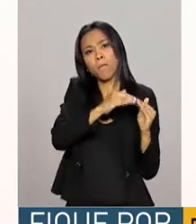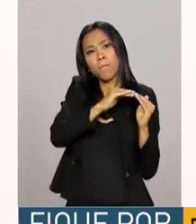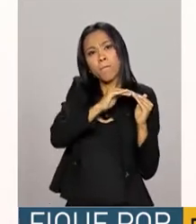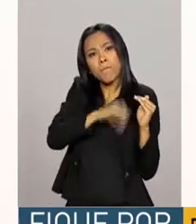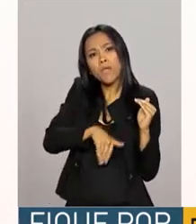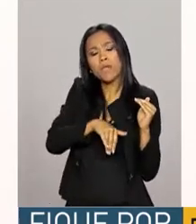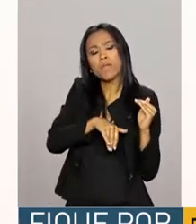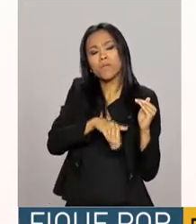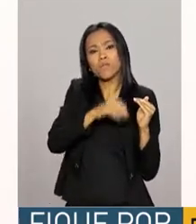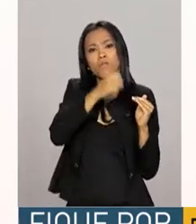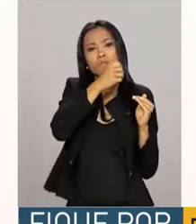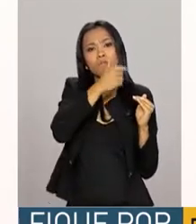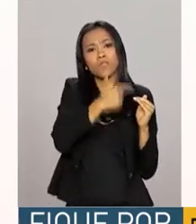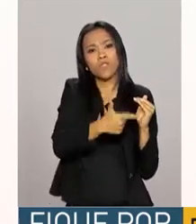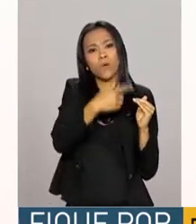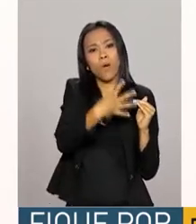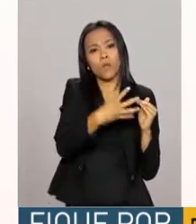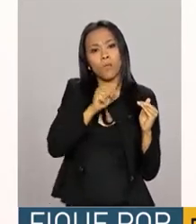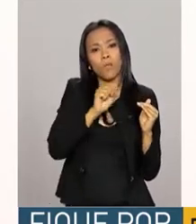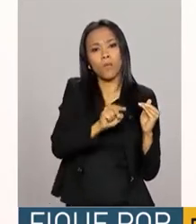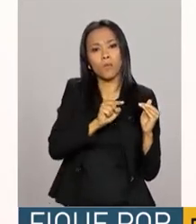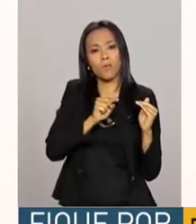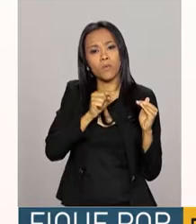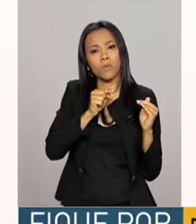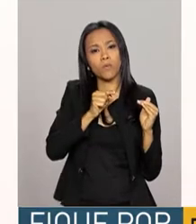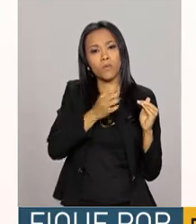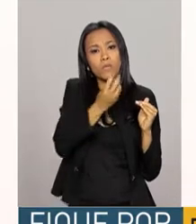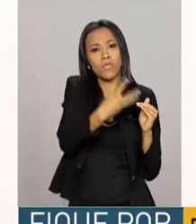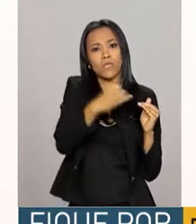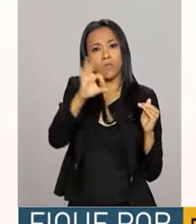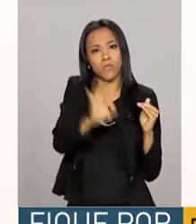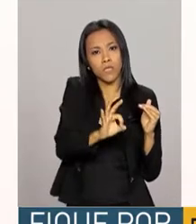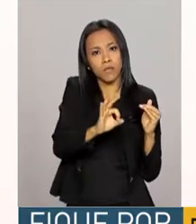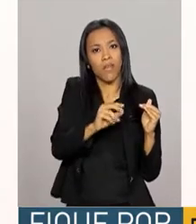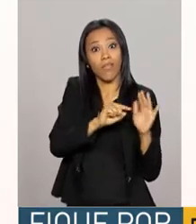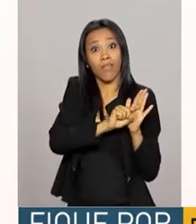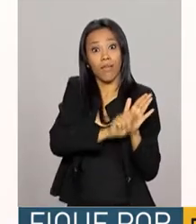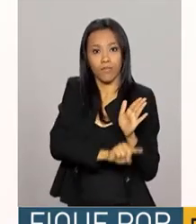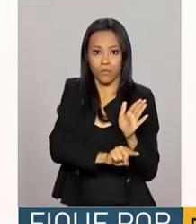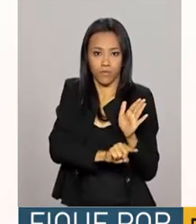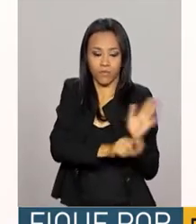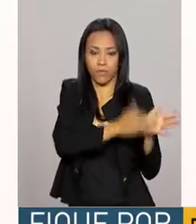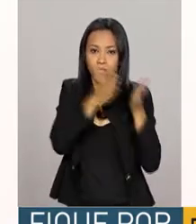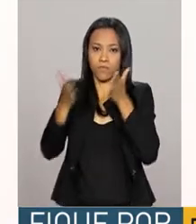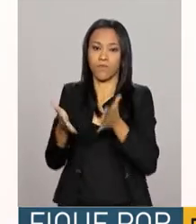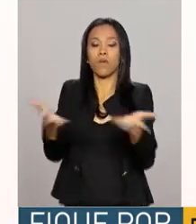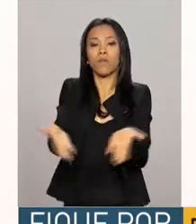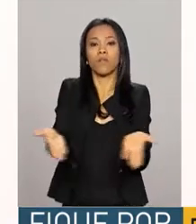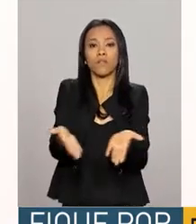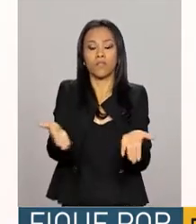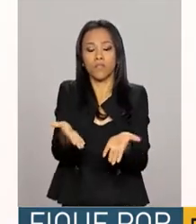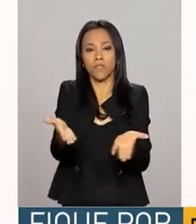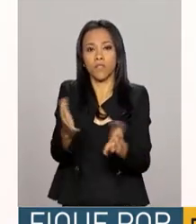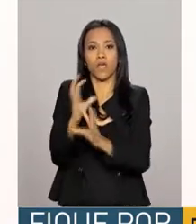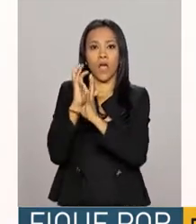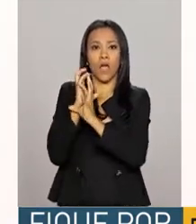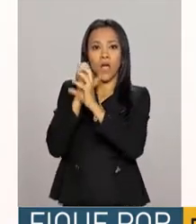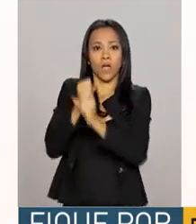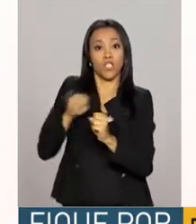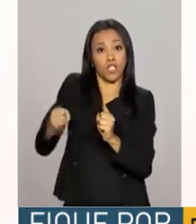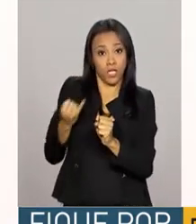24.3 por si - 24.3 por cento negativo hoje acumulado